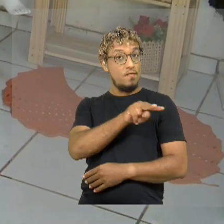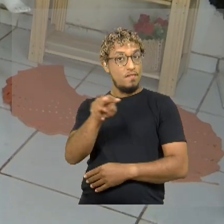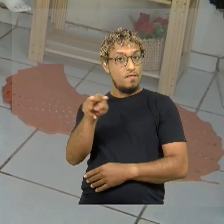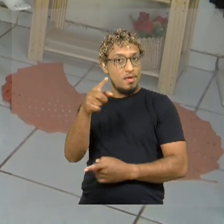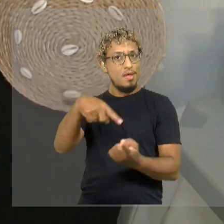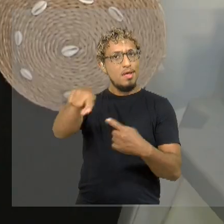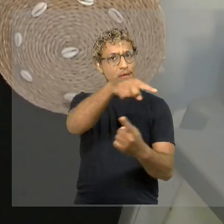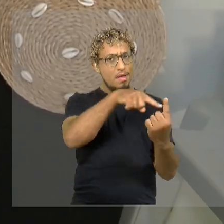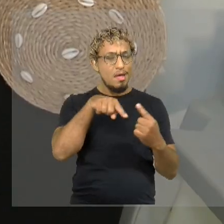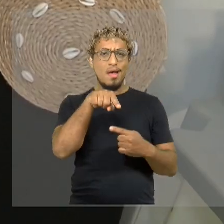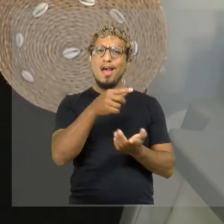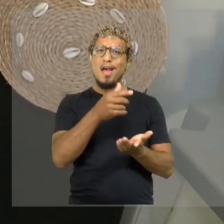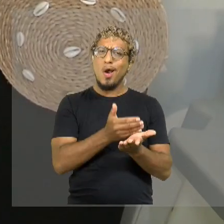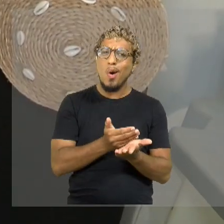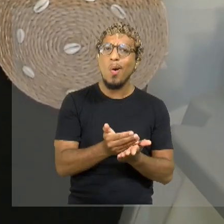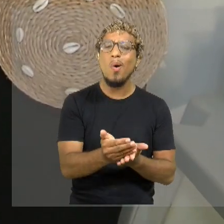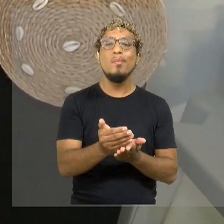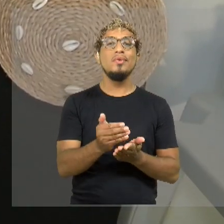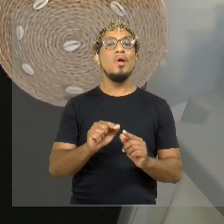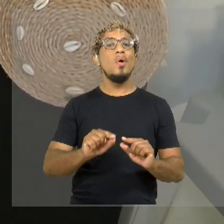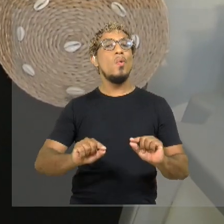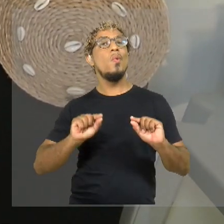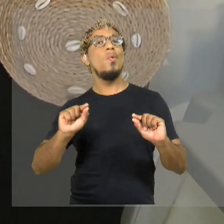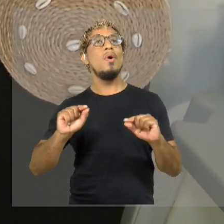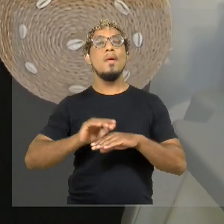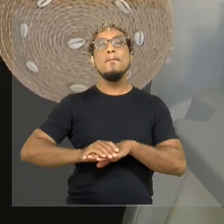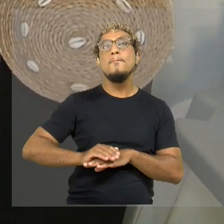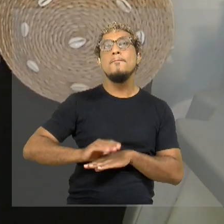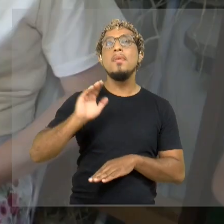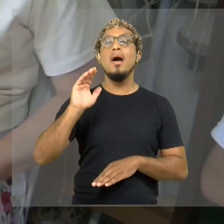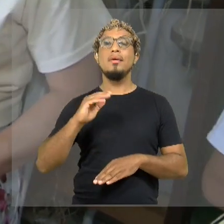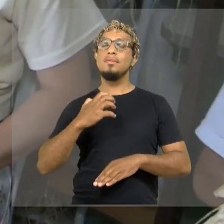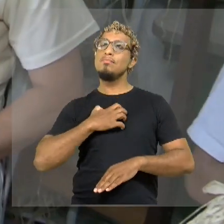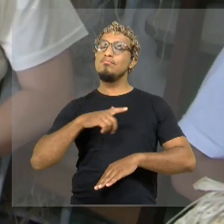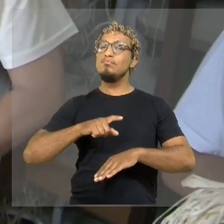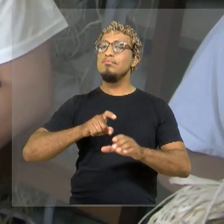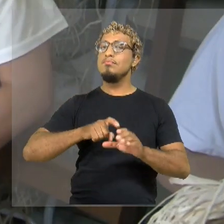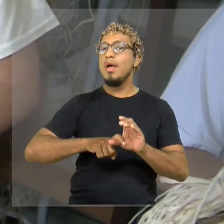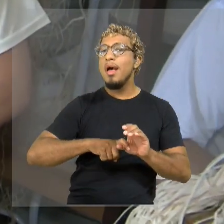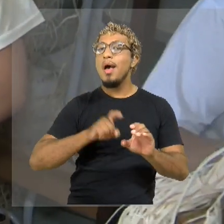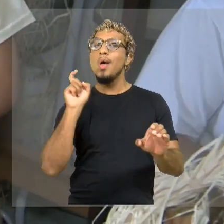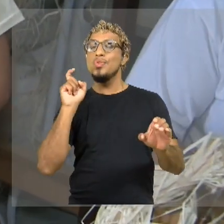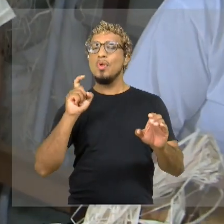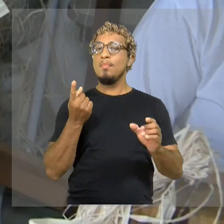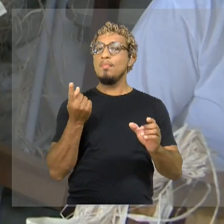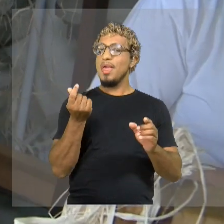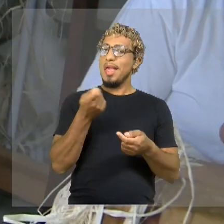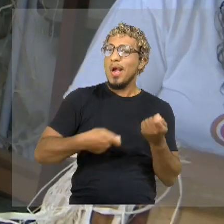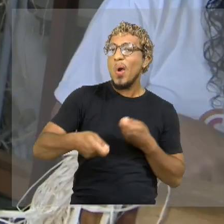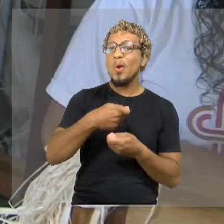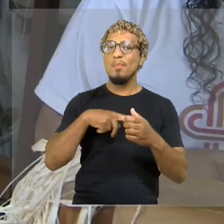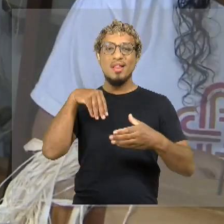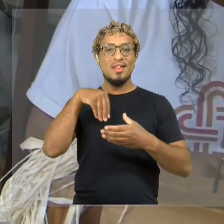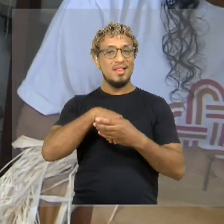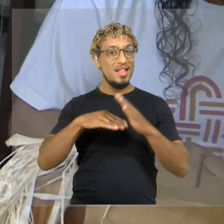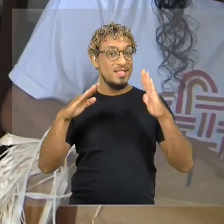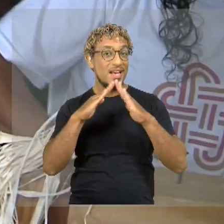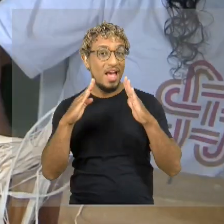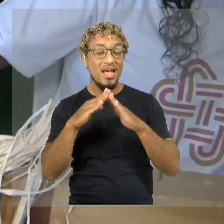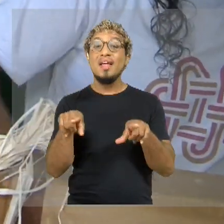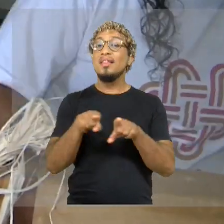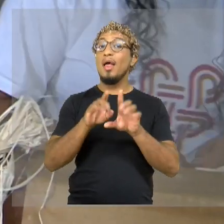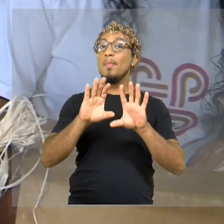falando que elas começaram a ter uma maior autonomia econômica dentro de casa, isso impulsiona a economia